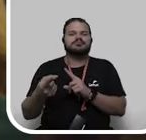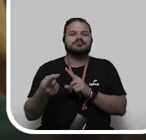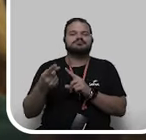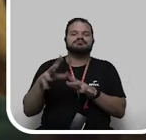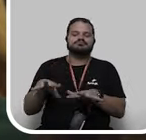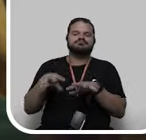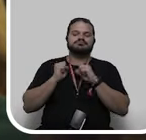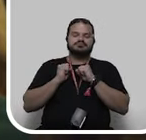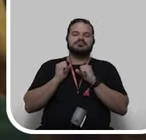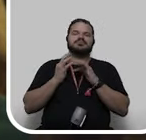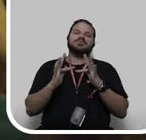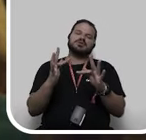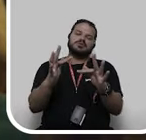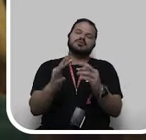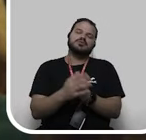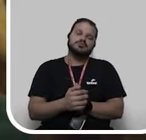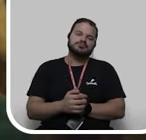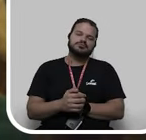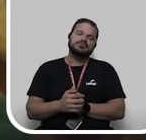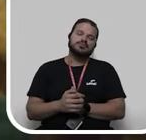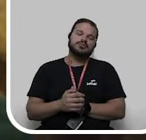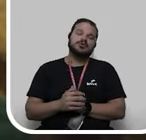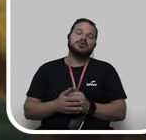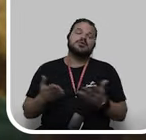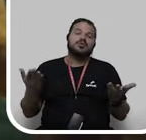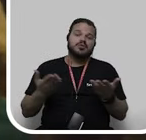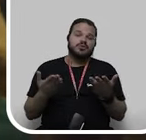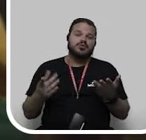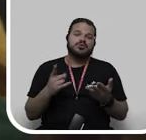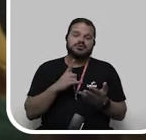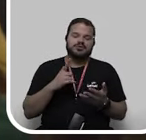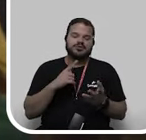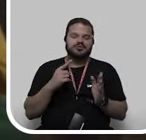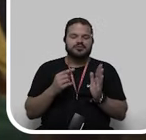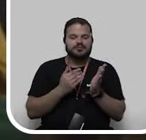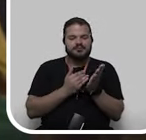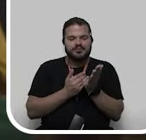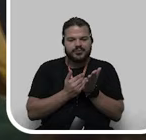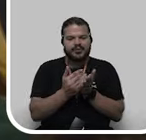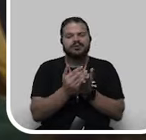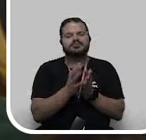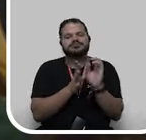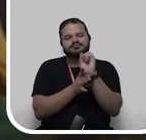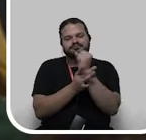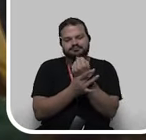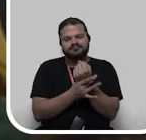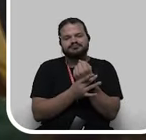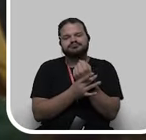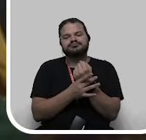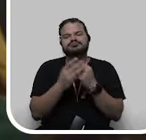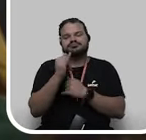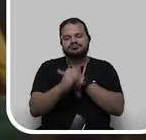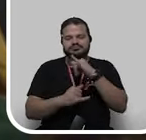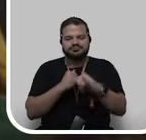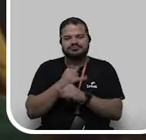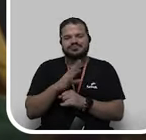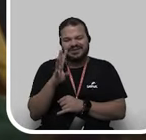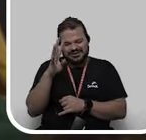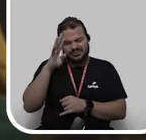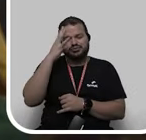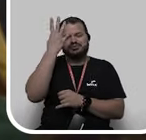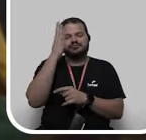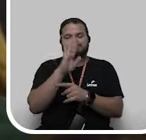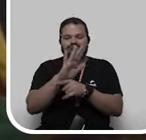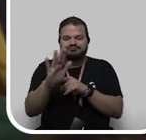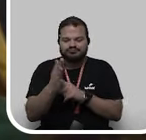adoção tecnológica. Então, isso causou com que hoje, desde o ponto de vista de cibersegurança, a gente tenha que resolver muito problema para ajudar a